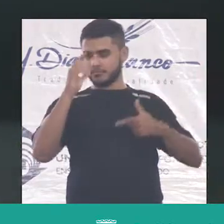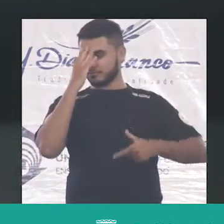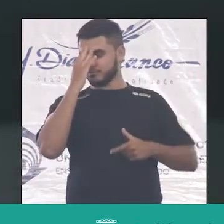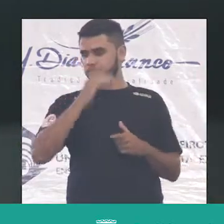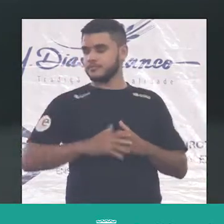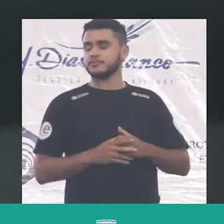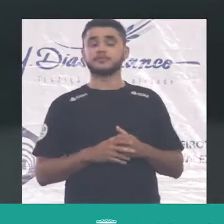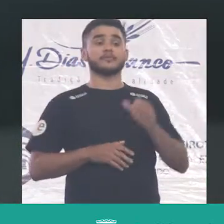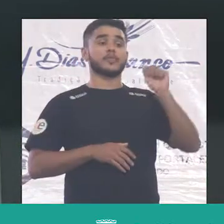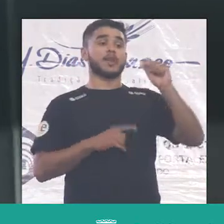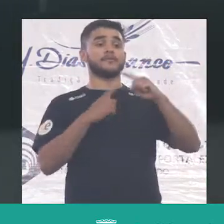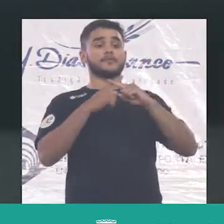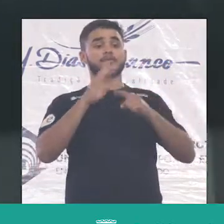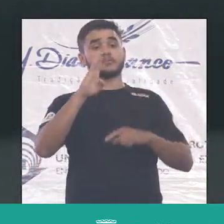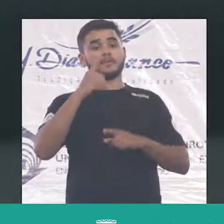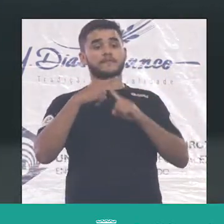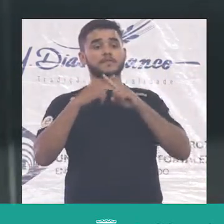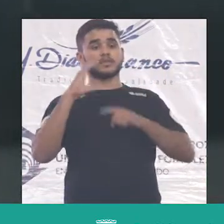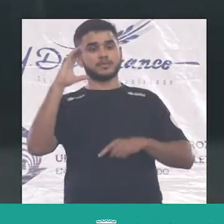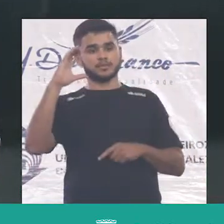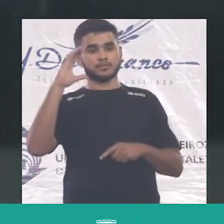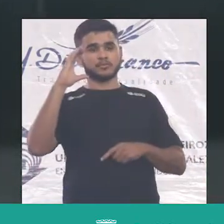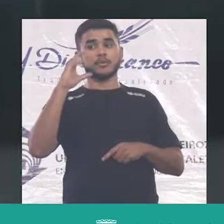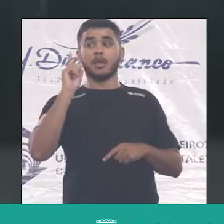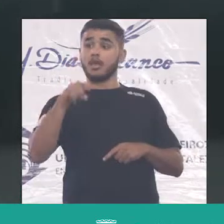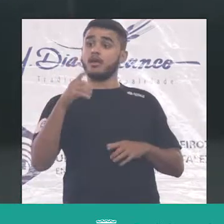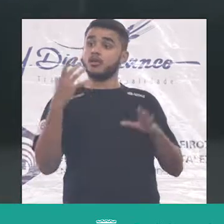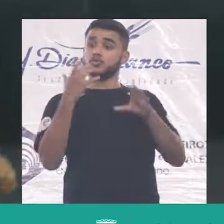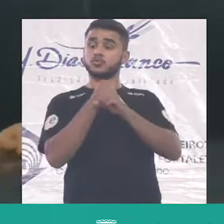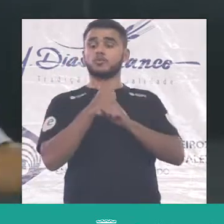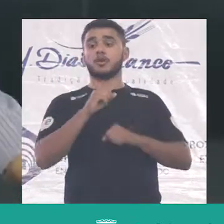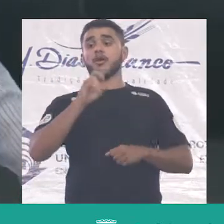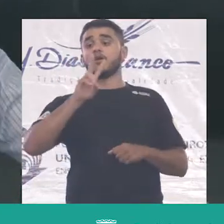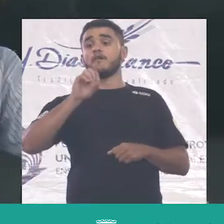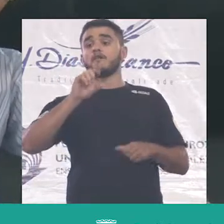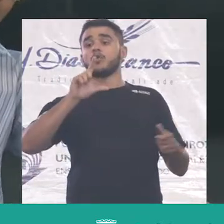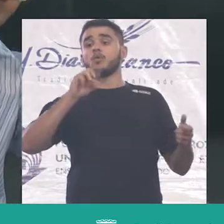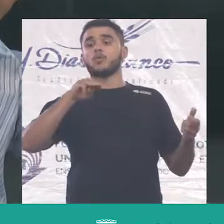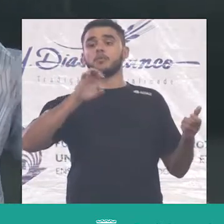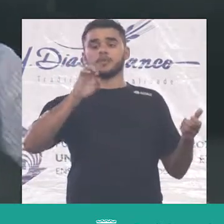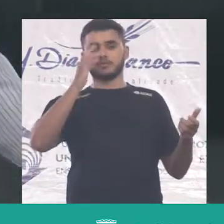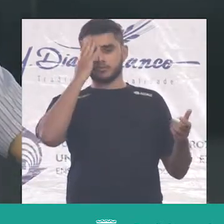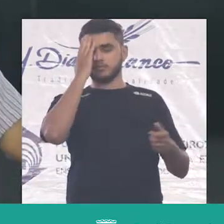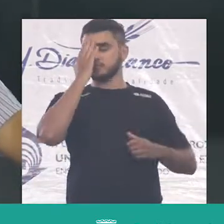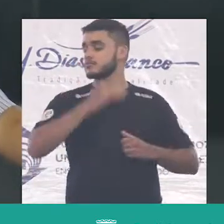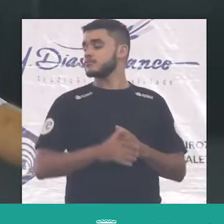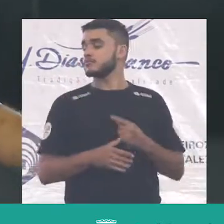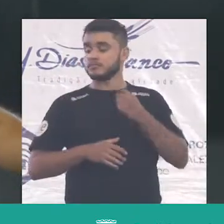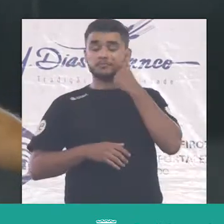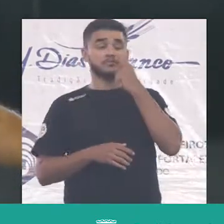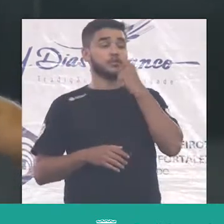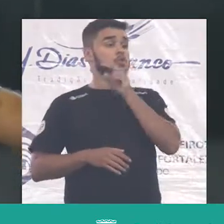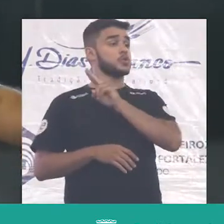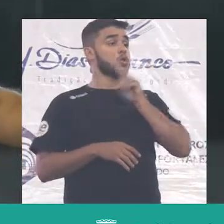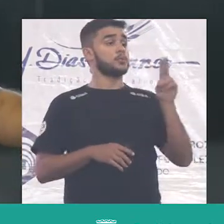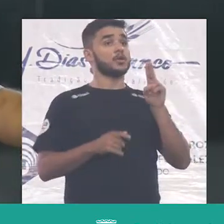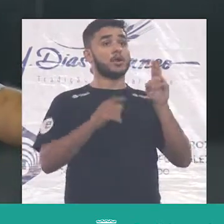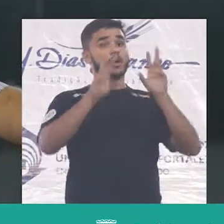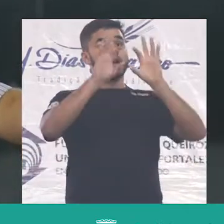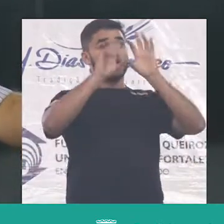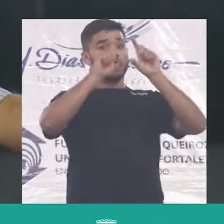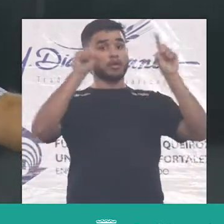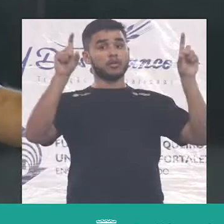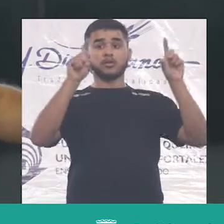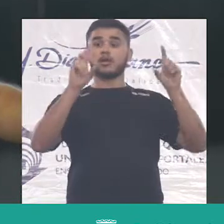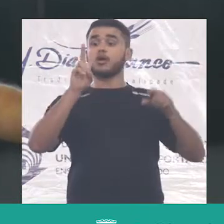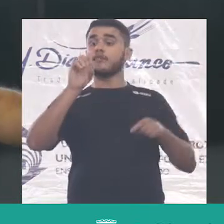Mas ele não precisa calcular o volume não, sabe por quê? Porque ele já disse no enunciado que os volumes dessas figuras são o quê?